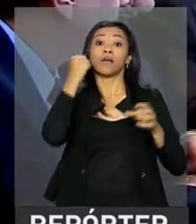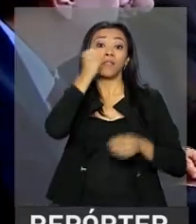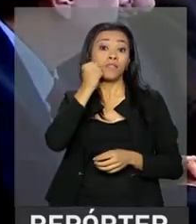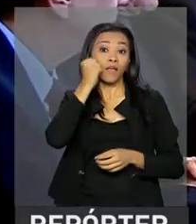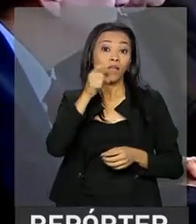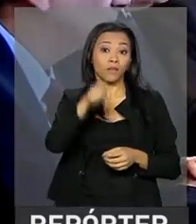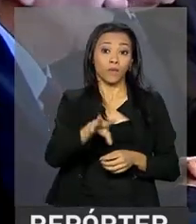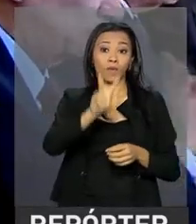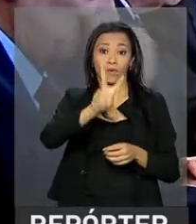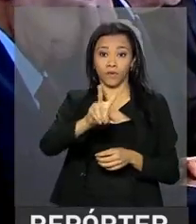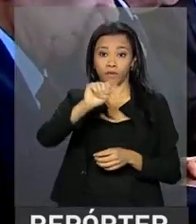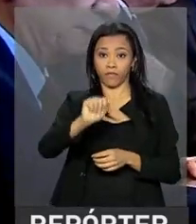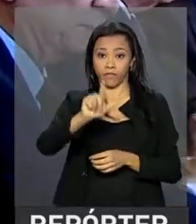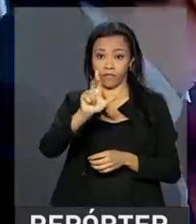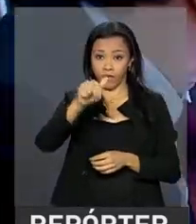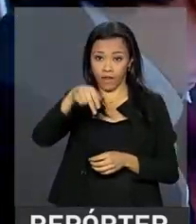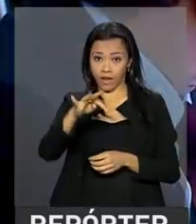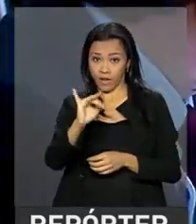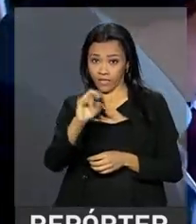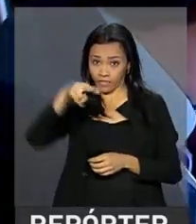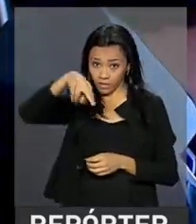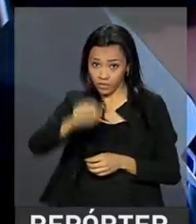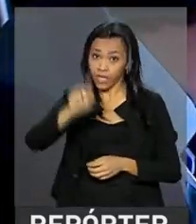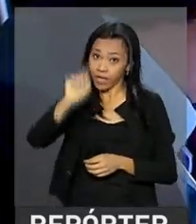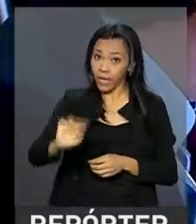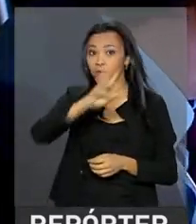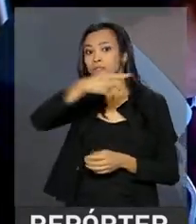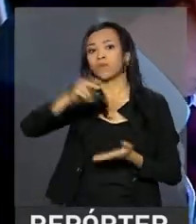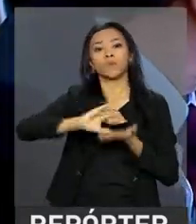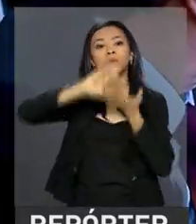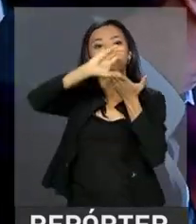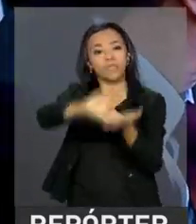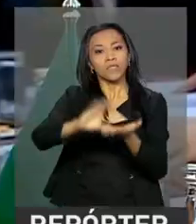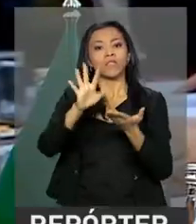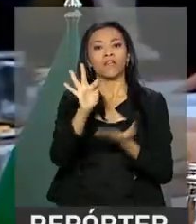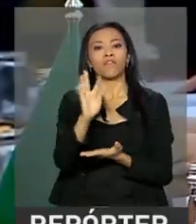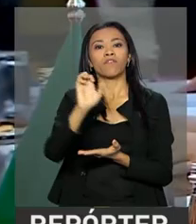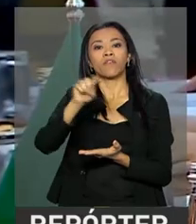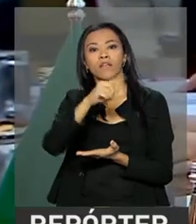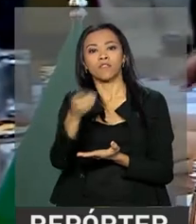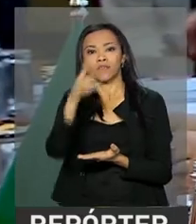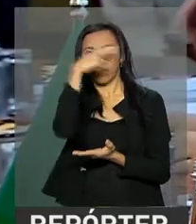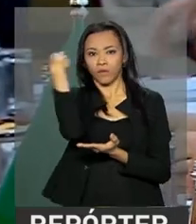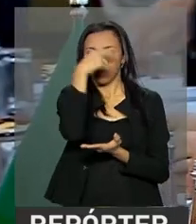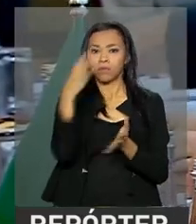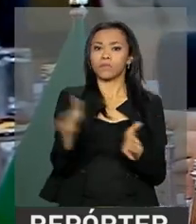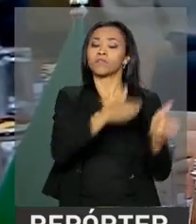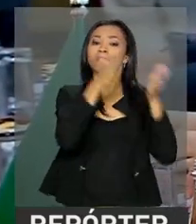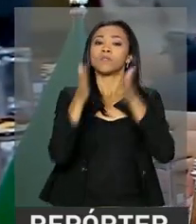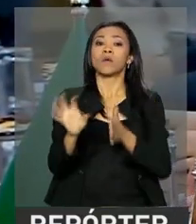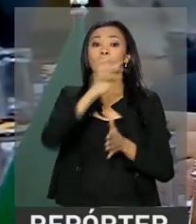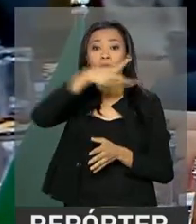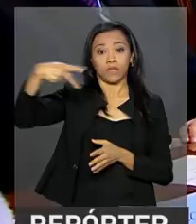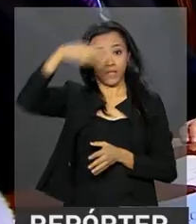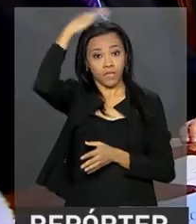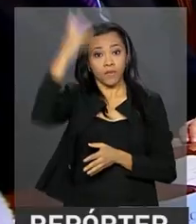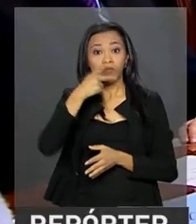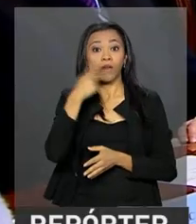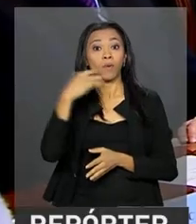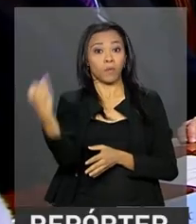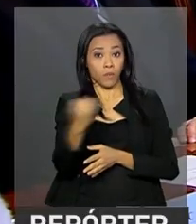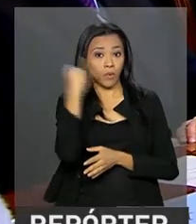Valentina Matvienko, presidente do Conselho da Federação da Rússia. O presidente Temer destacou a importância da cooperação